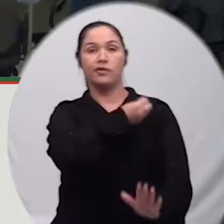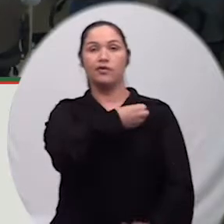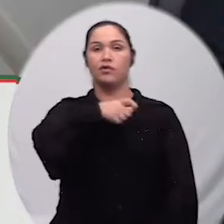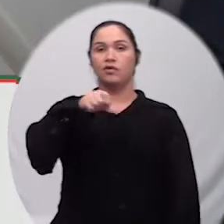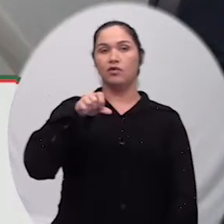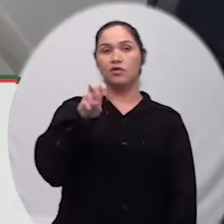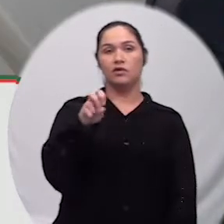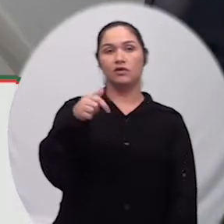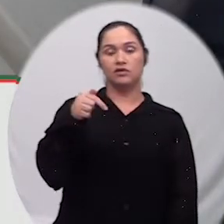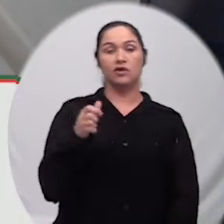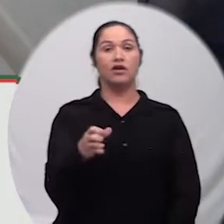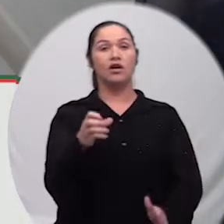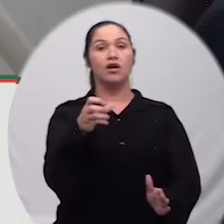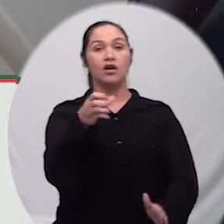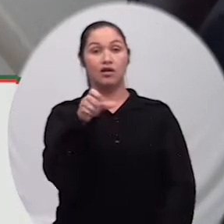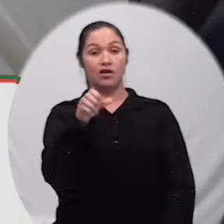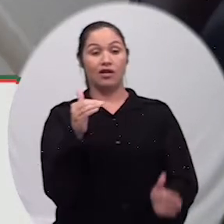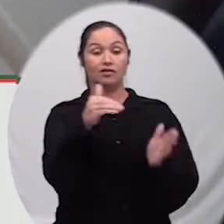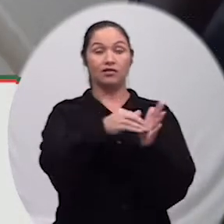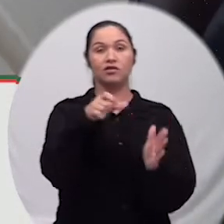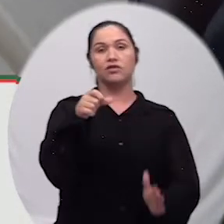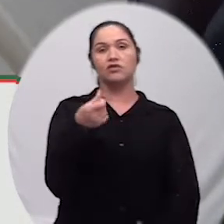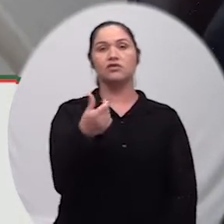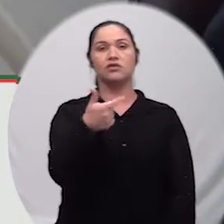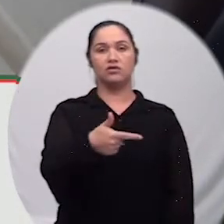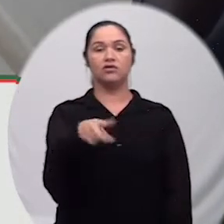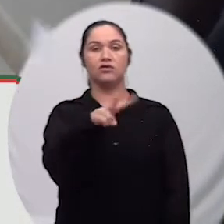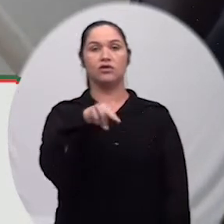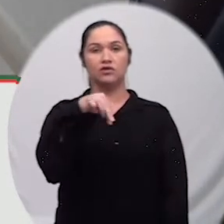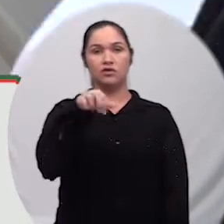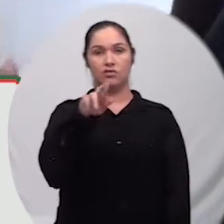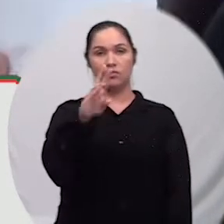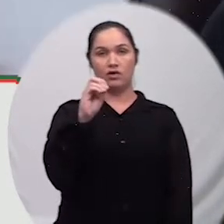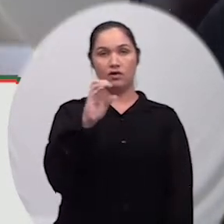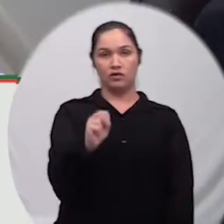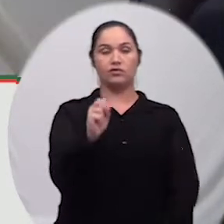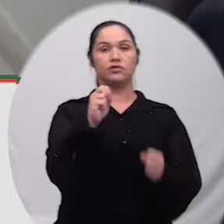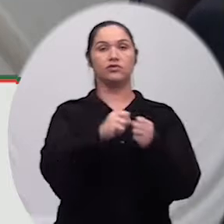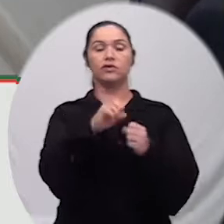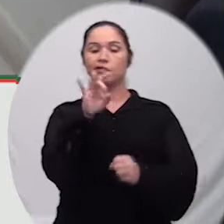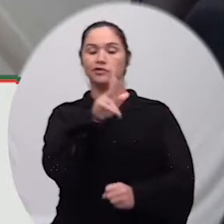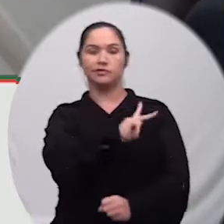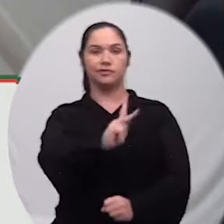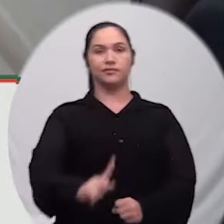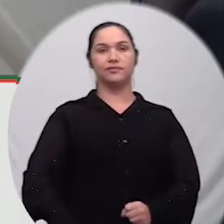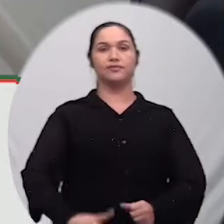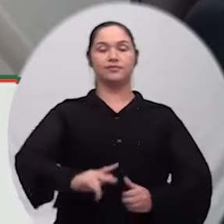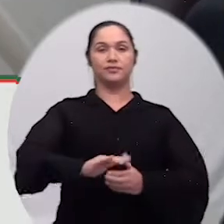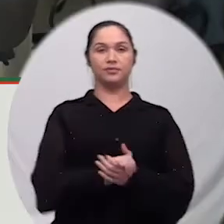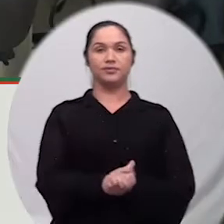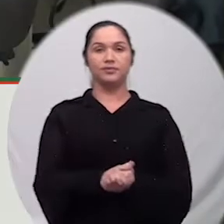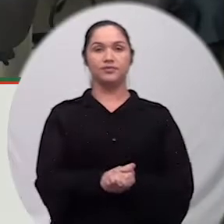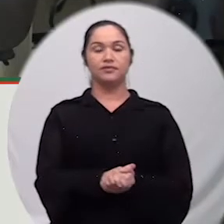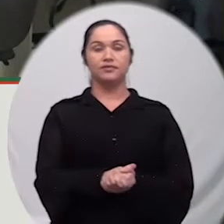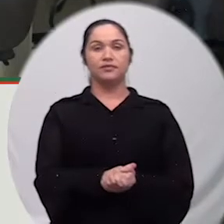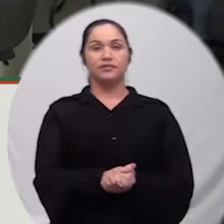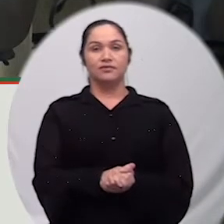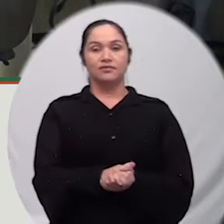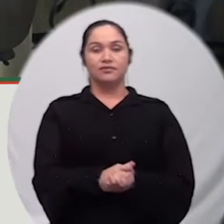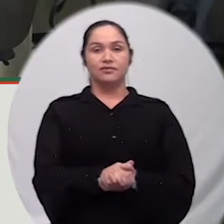957 a 962/18, de autoria do vereador Marcos Meller. É isso, presidente.